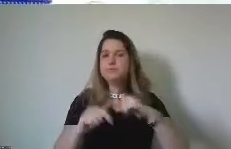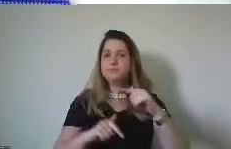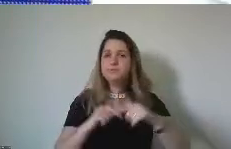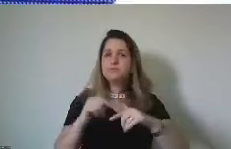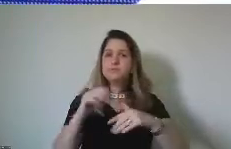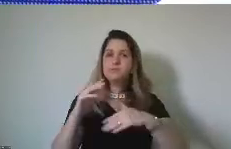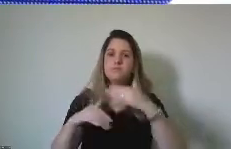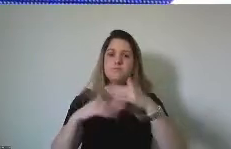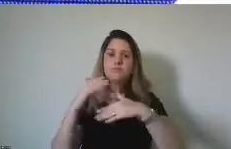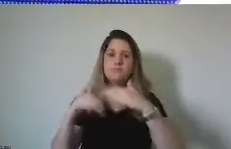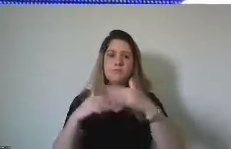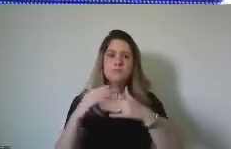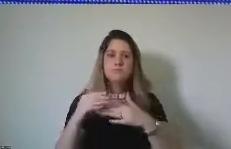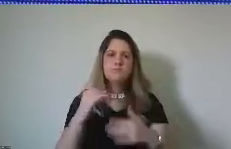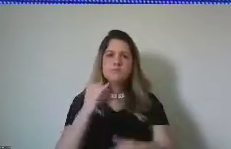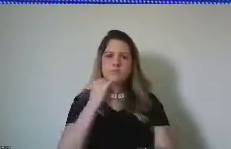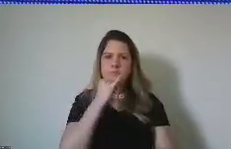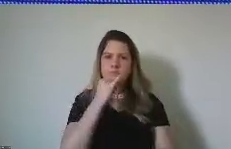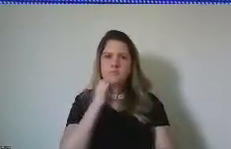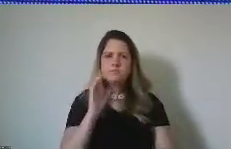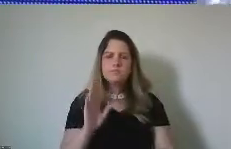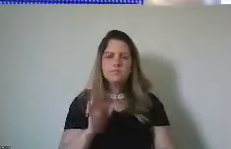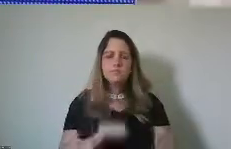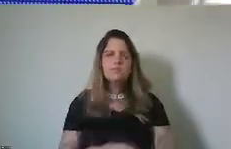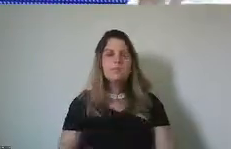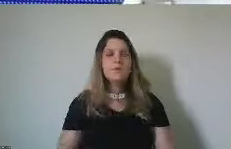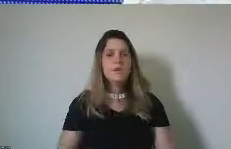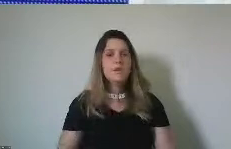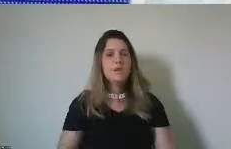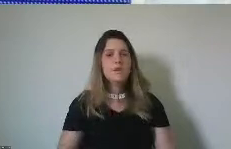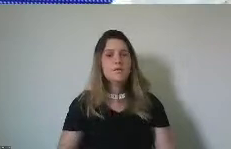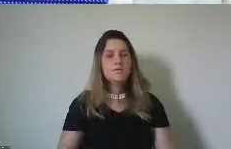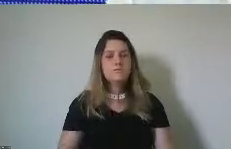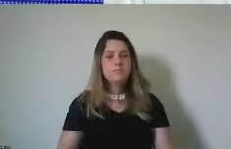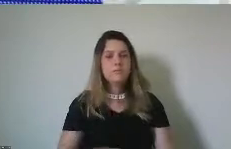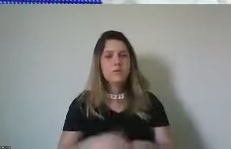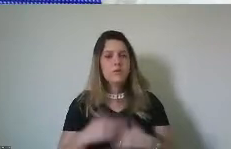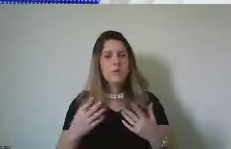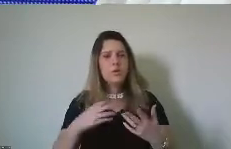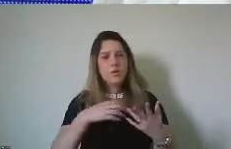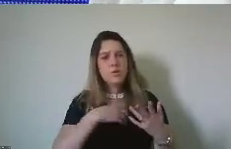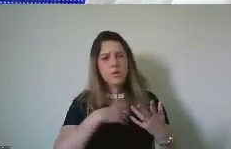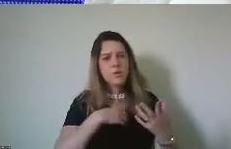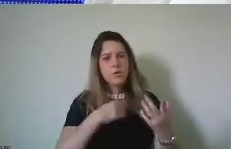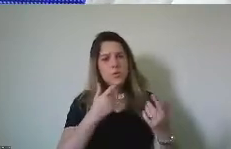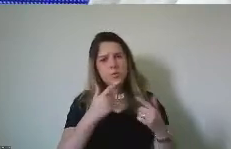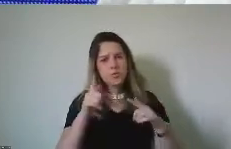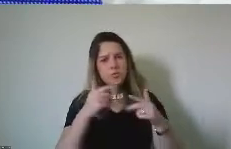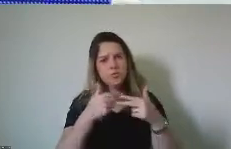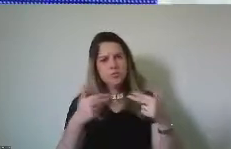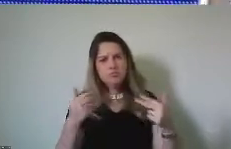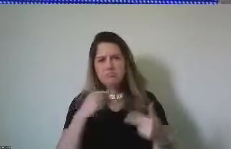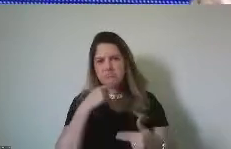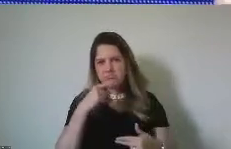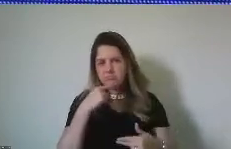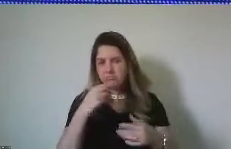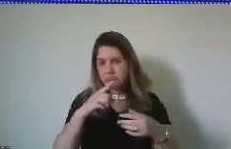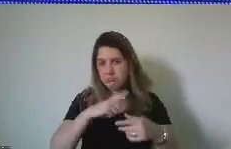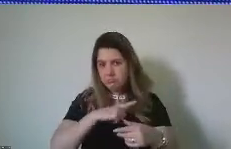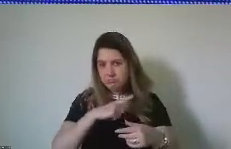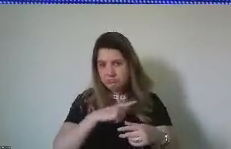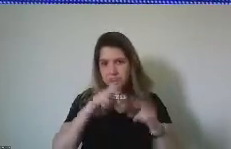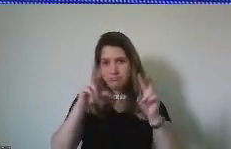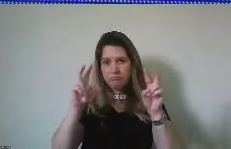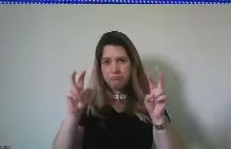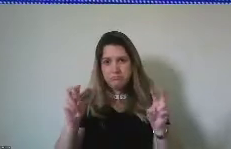tá com risco do fornecedor em relação a outras coisas que a gente não consegue ter esse tipo de negociação